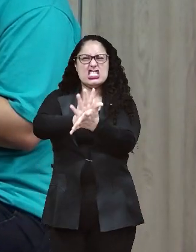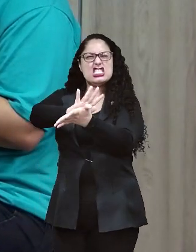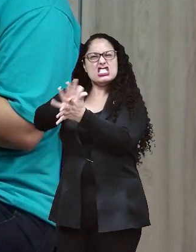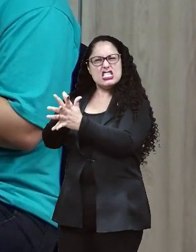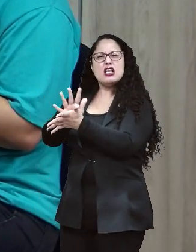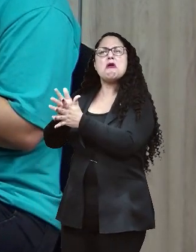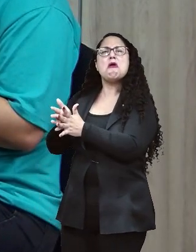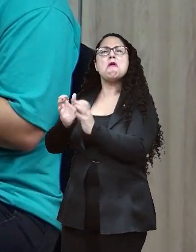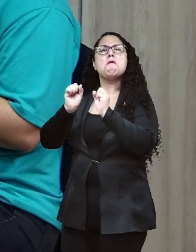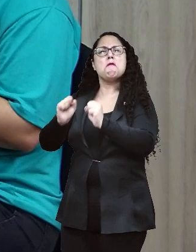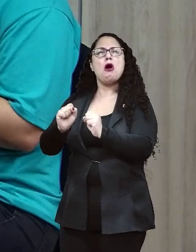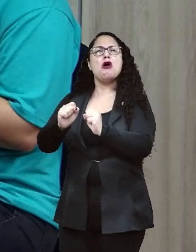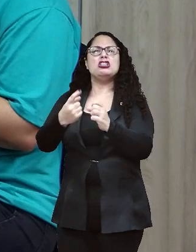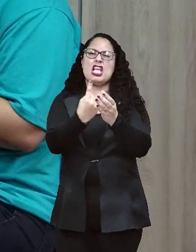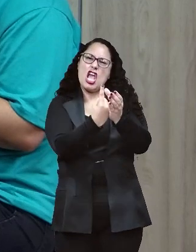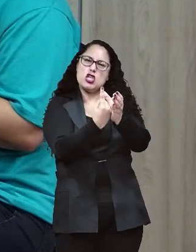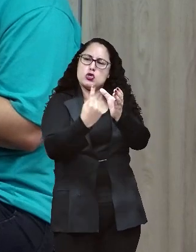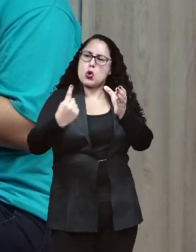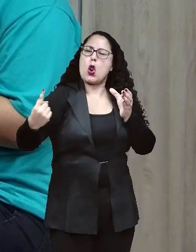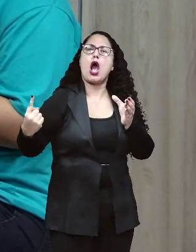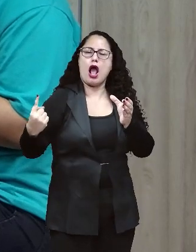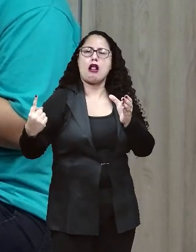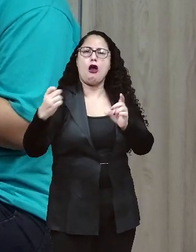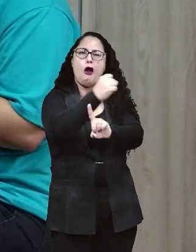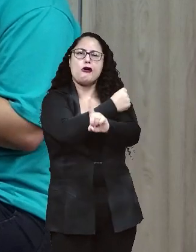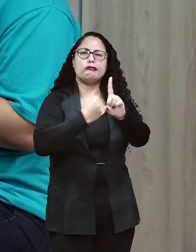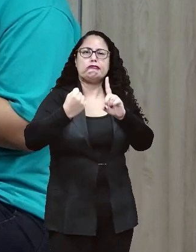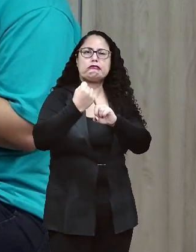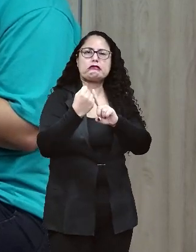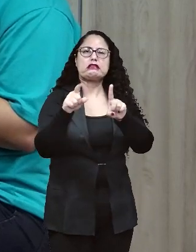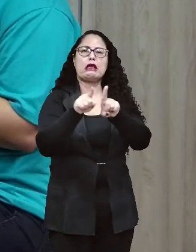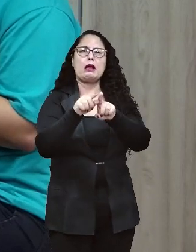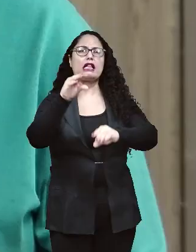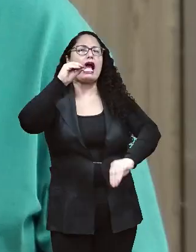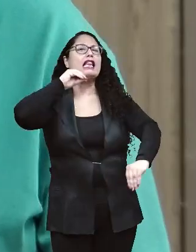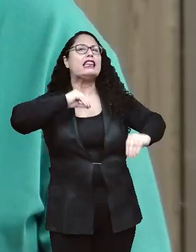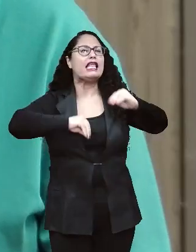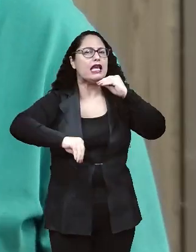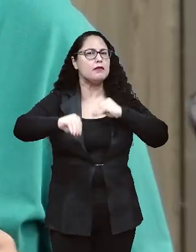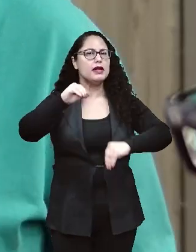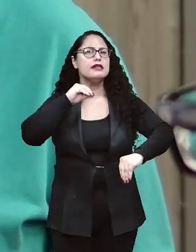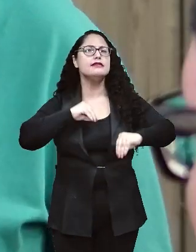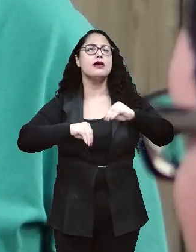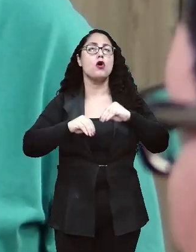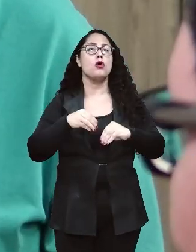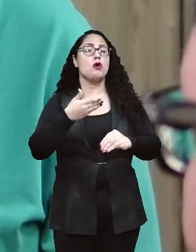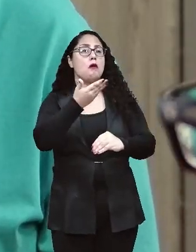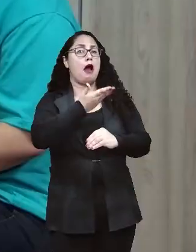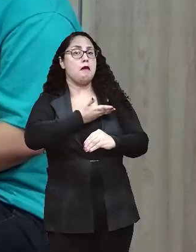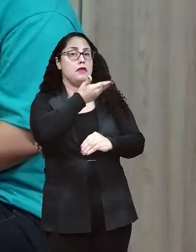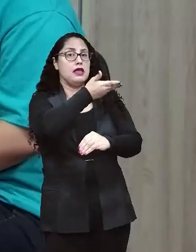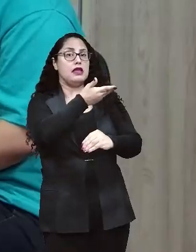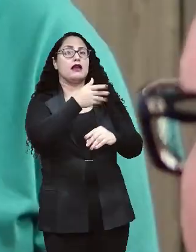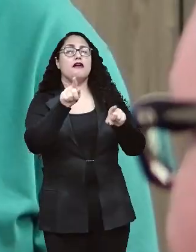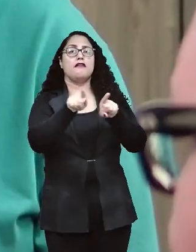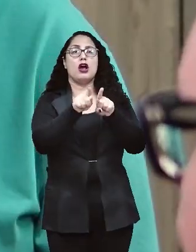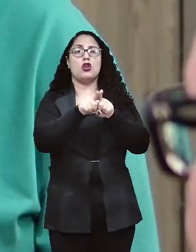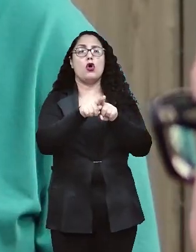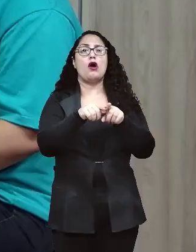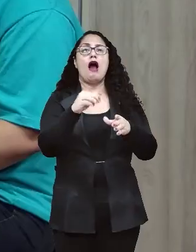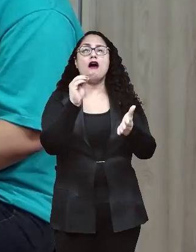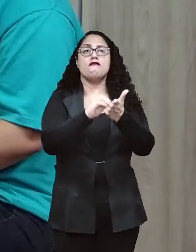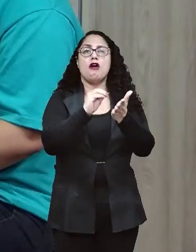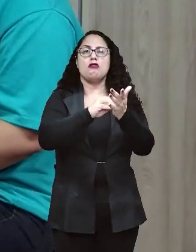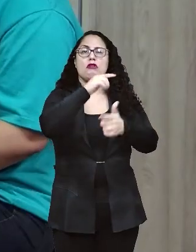questão da exclusão social, a questão da depressão, como a colega falou, a desvalorização no mercado